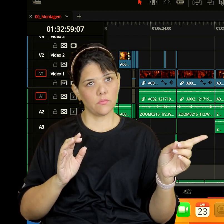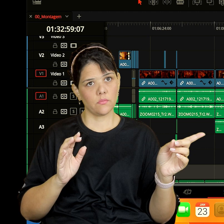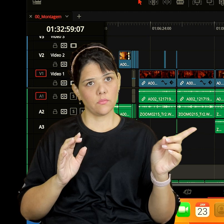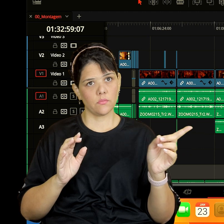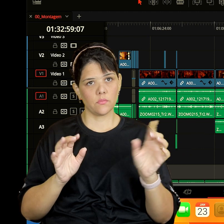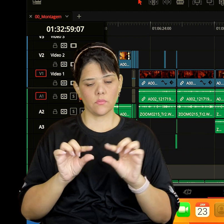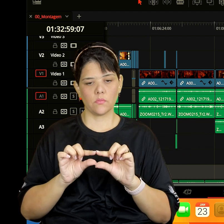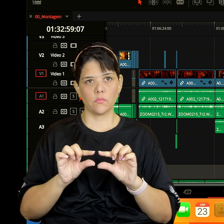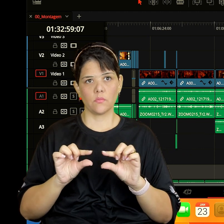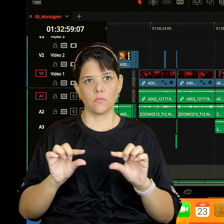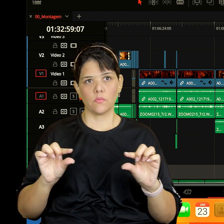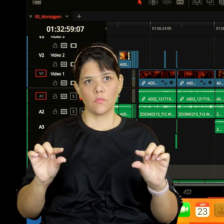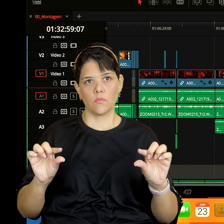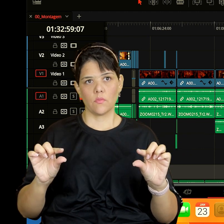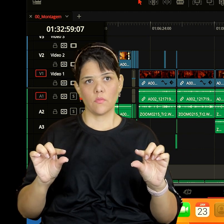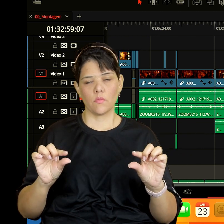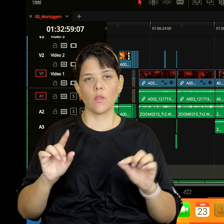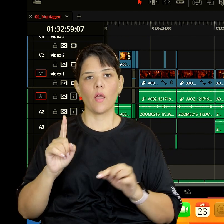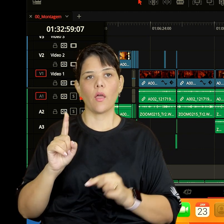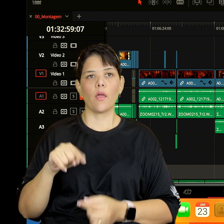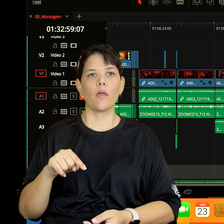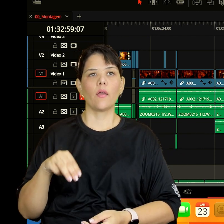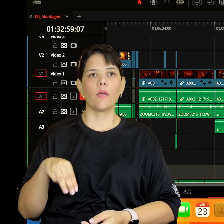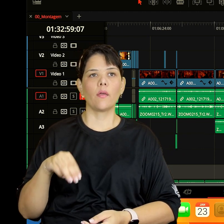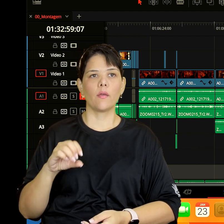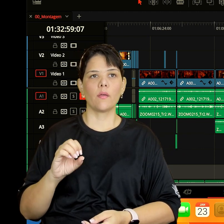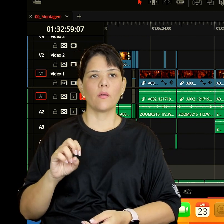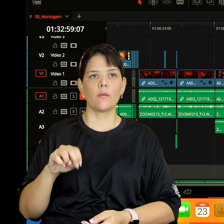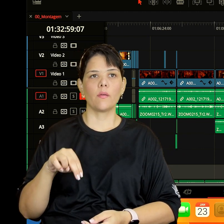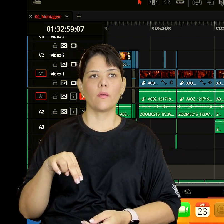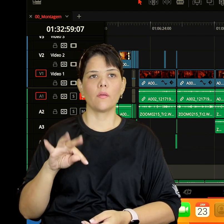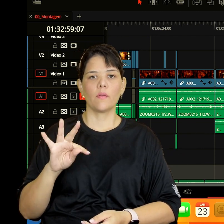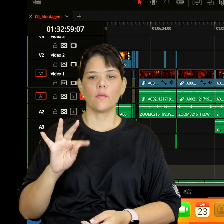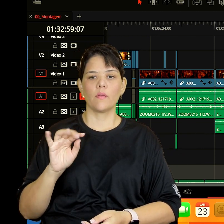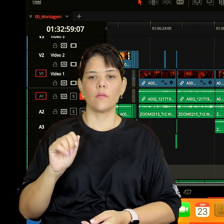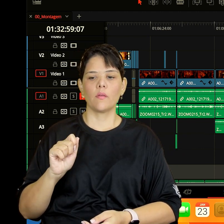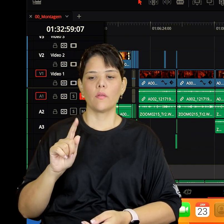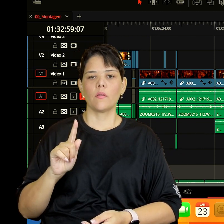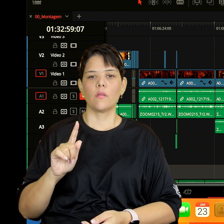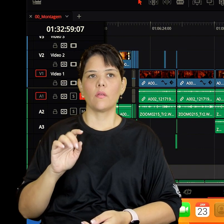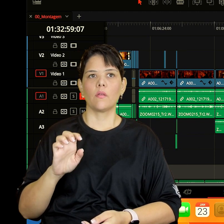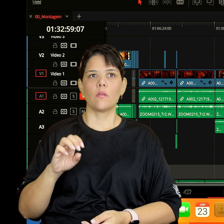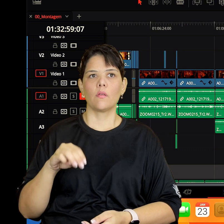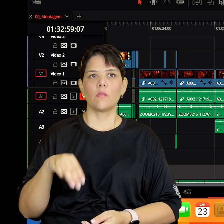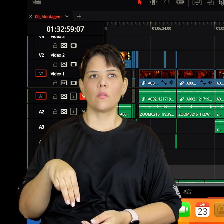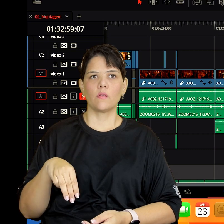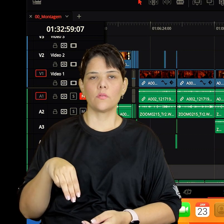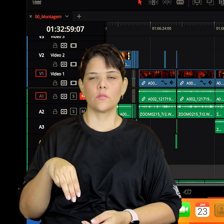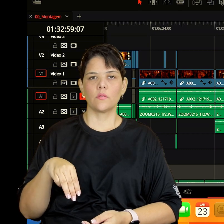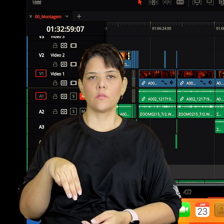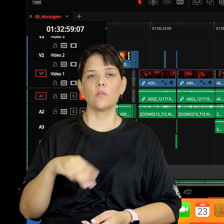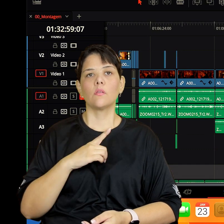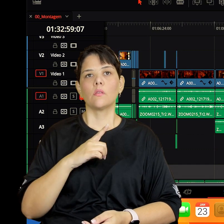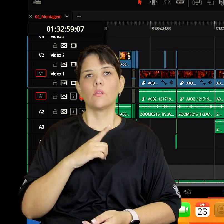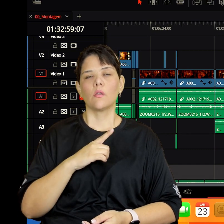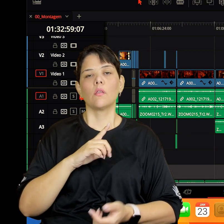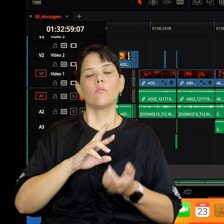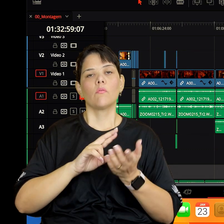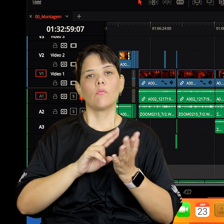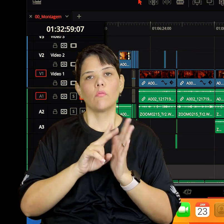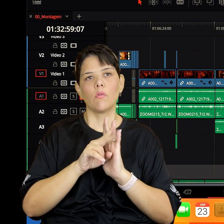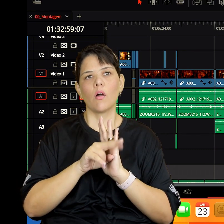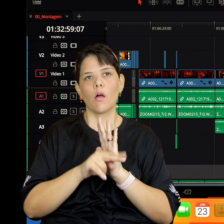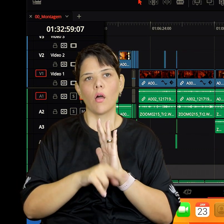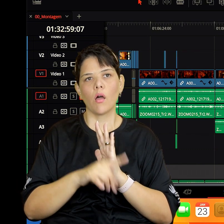muito tempo. Então, por exemplo, eu vi Rocky Balboa, tem aquela cena que ele está treinando. São vários dias da vida dele, ele fazendo